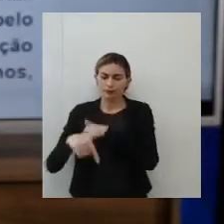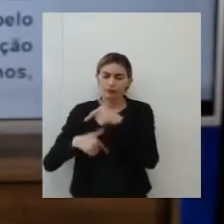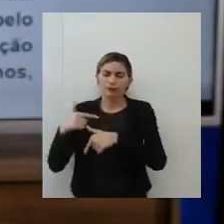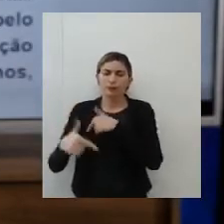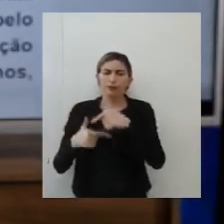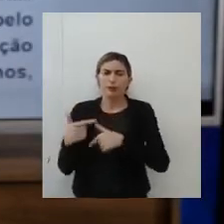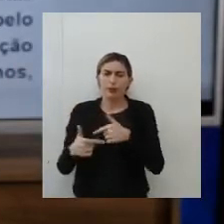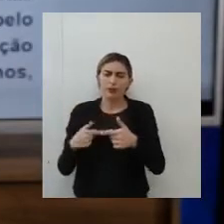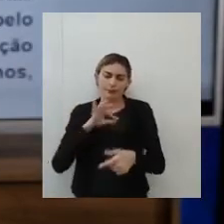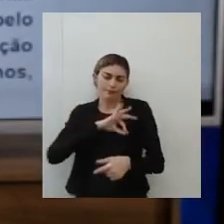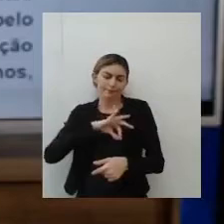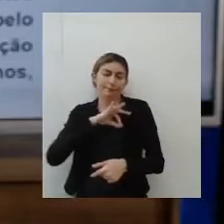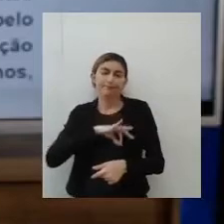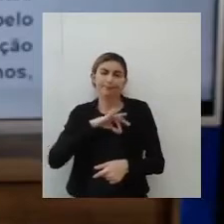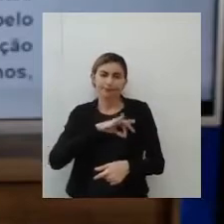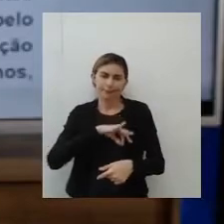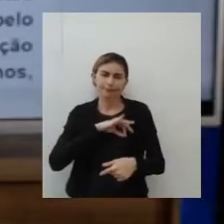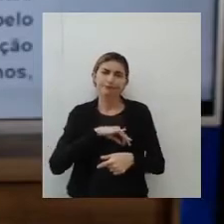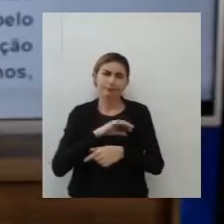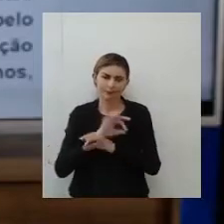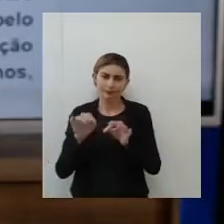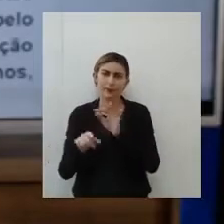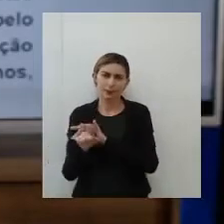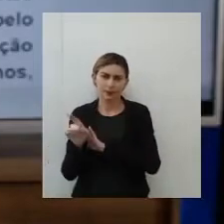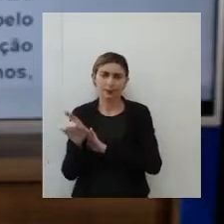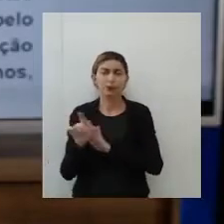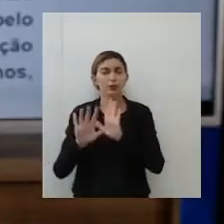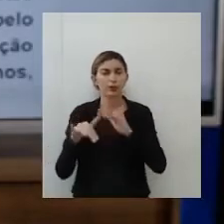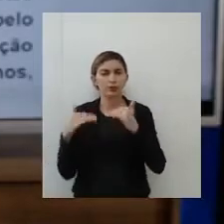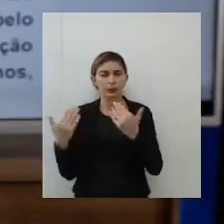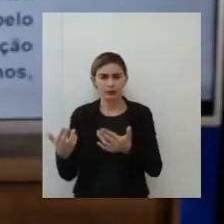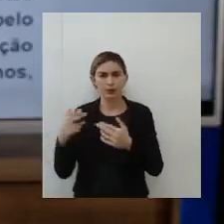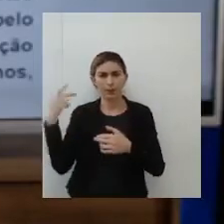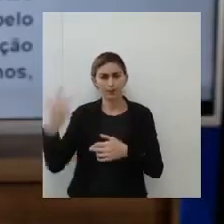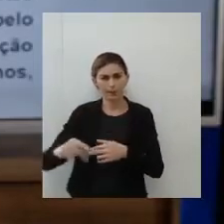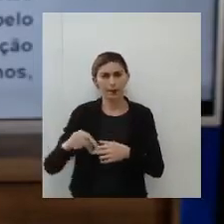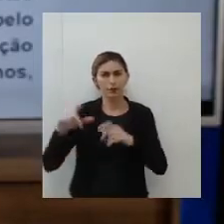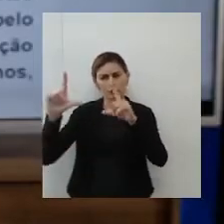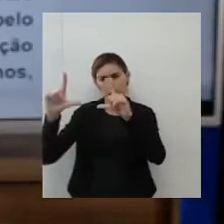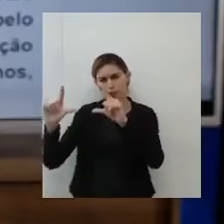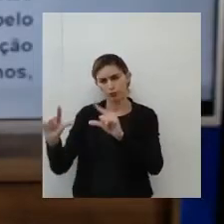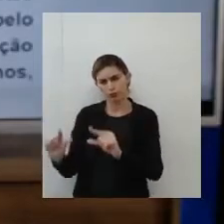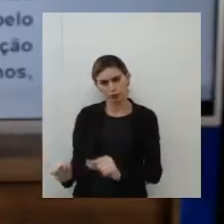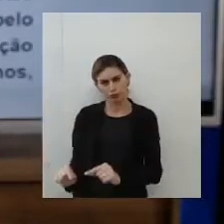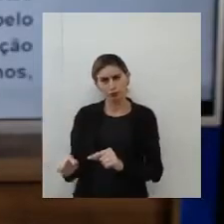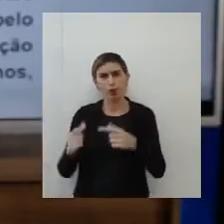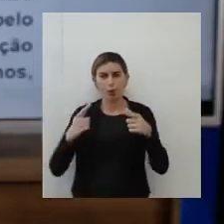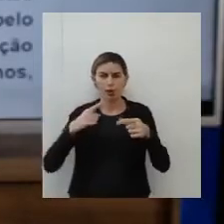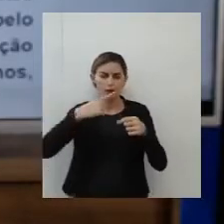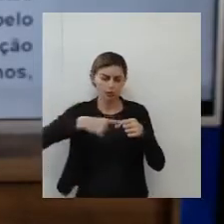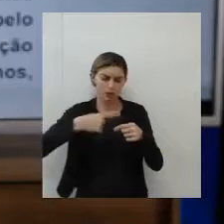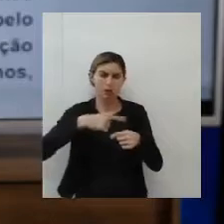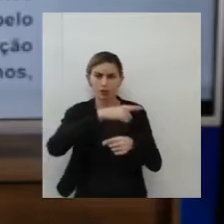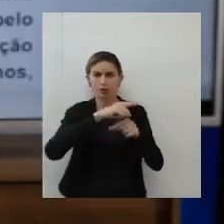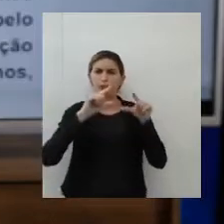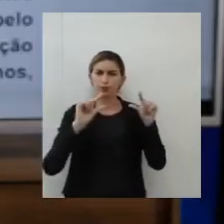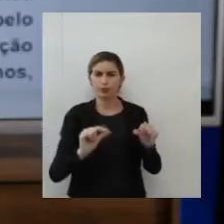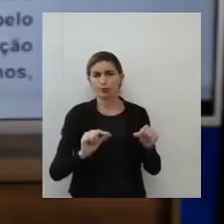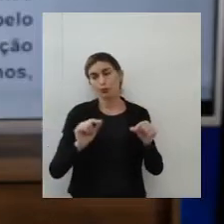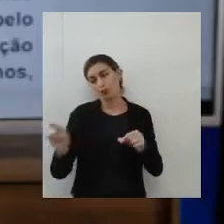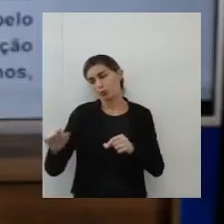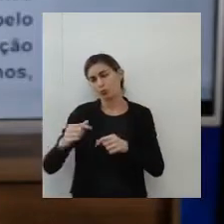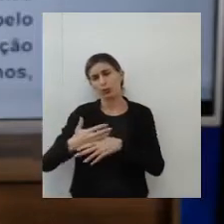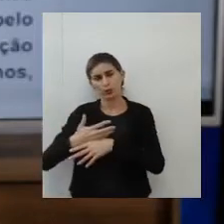trabalho assalariado. Excelente pergunta. Então, a peste vai decair em regiões campesinas, mas